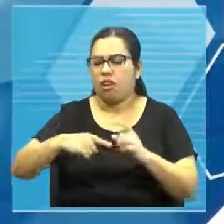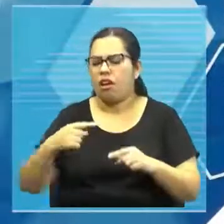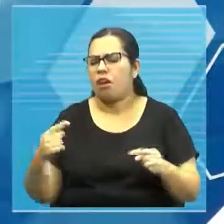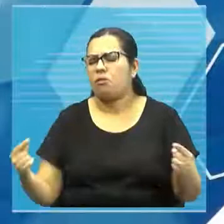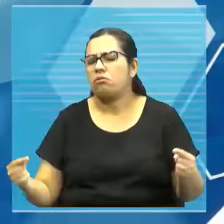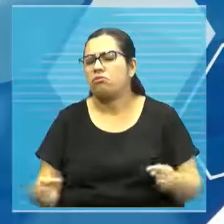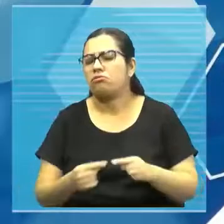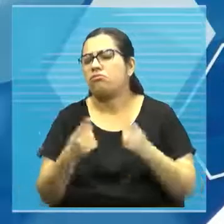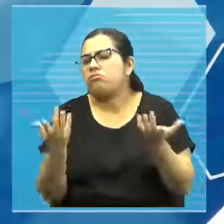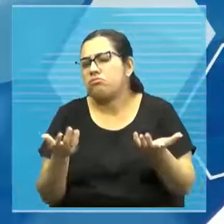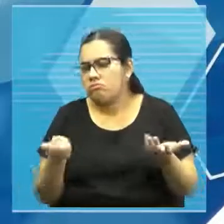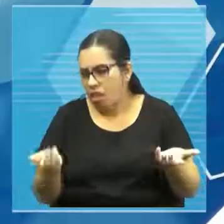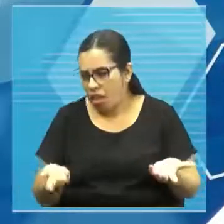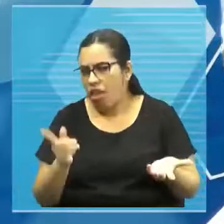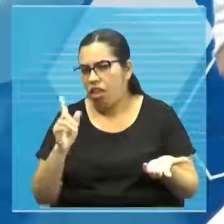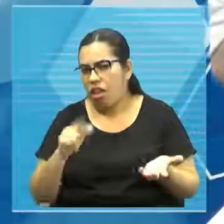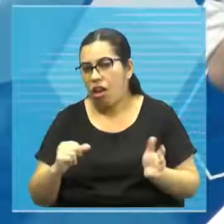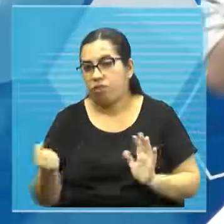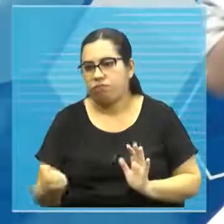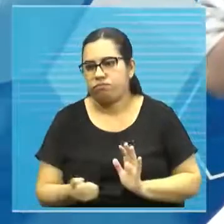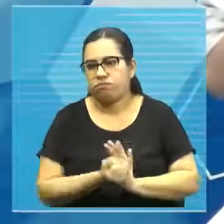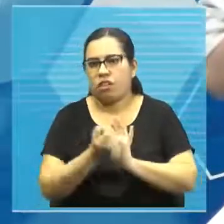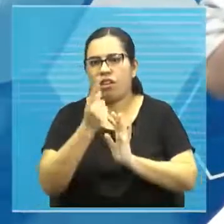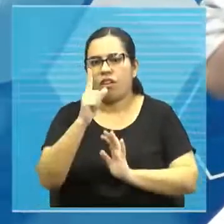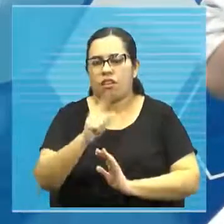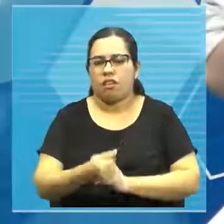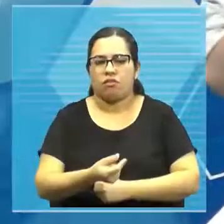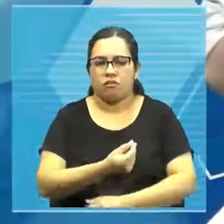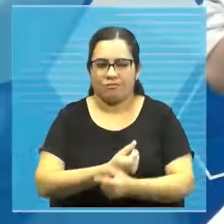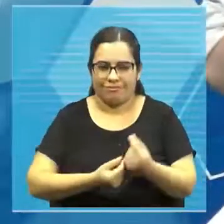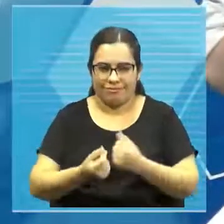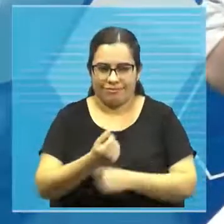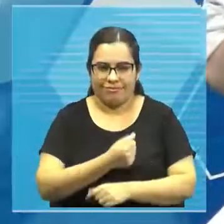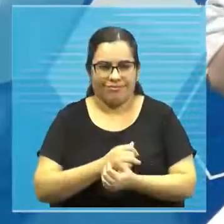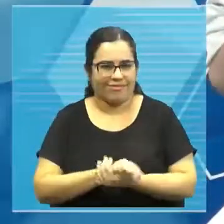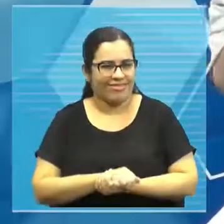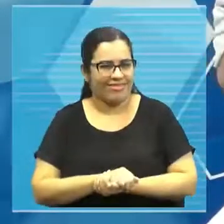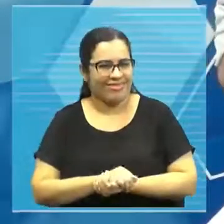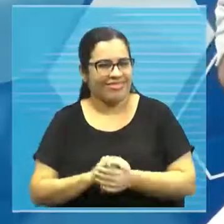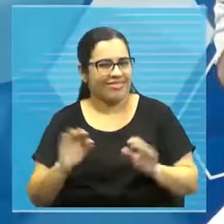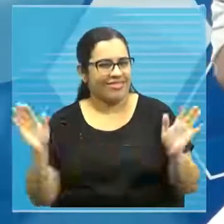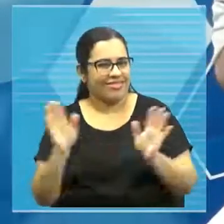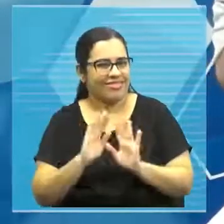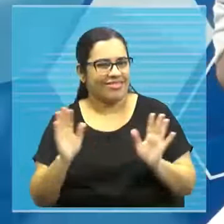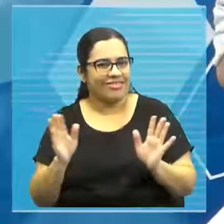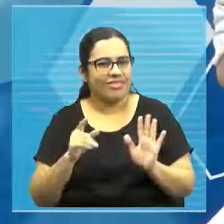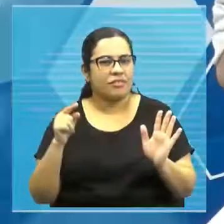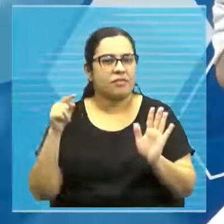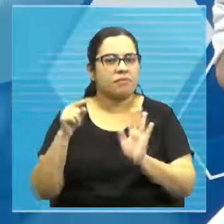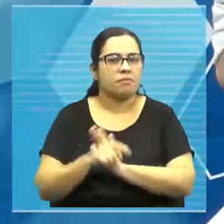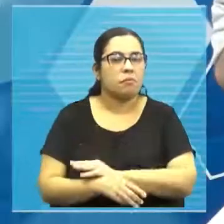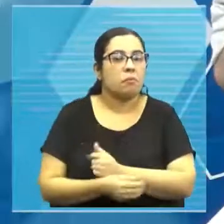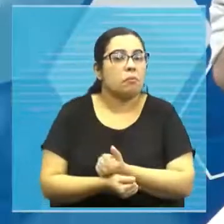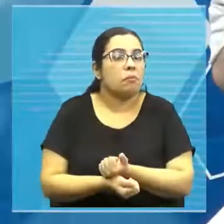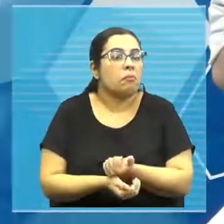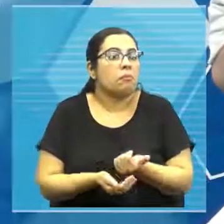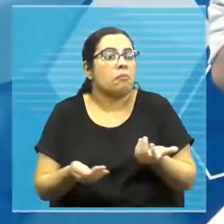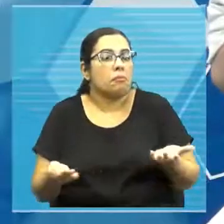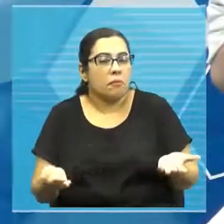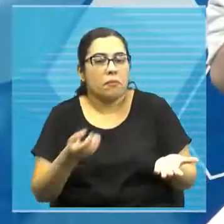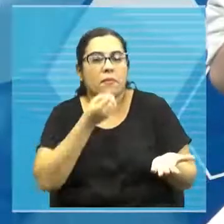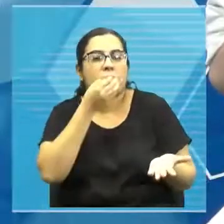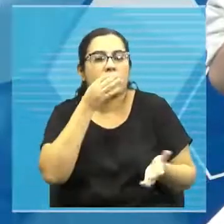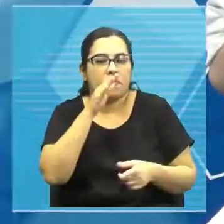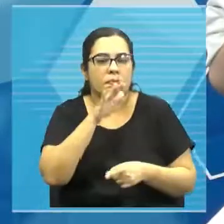economia Ok a Opa São Francisco do Piauí aqui perguntando para gente pelo chat Cadê